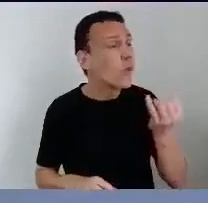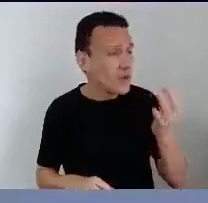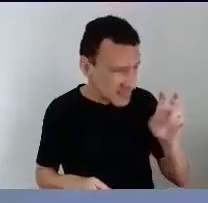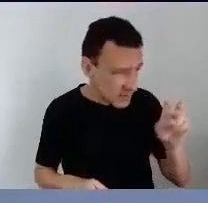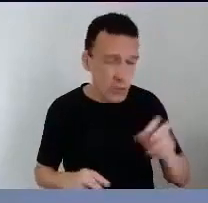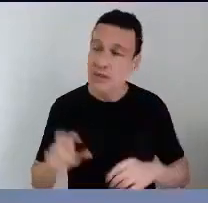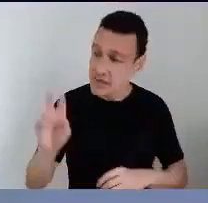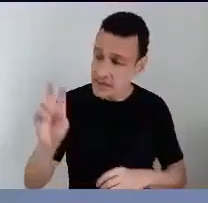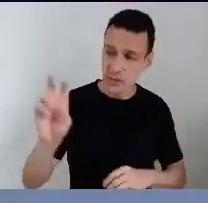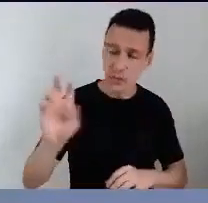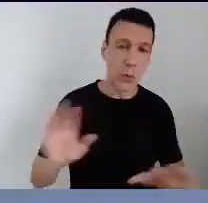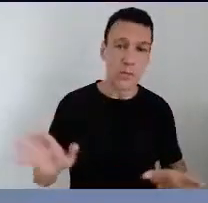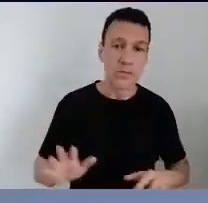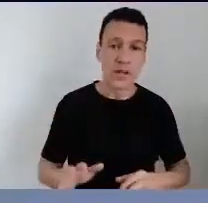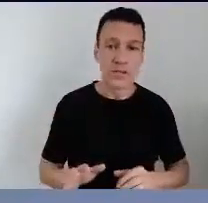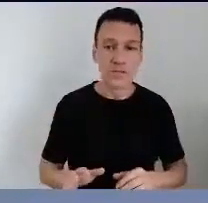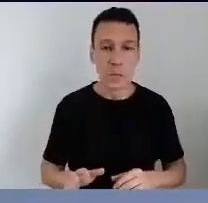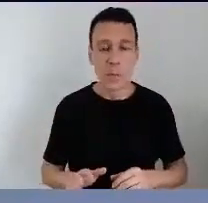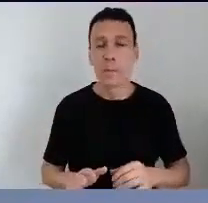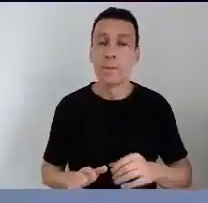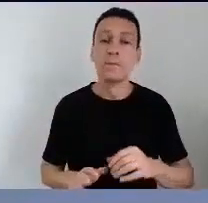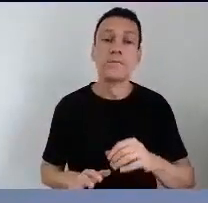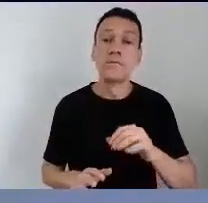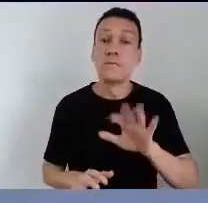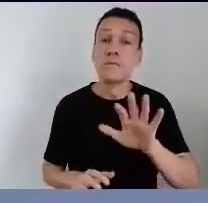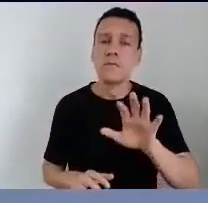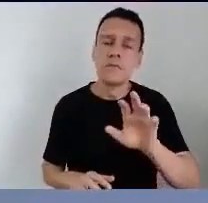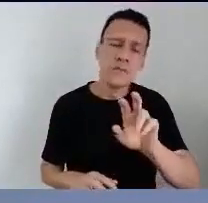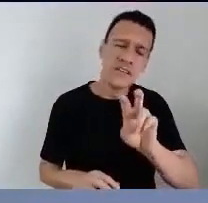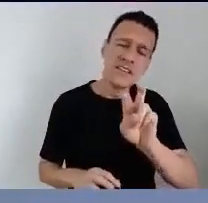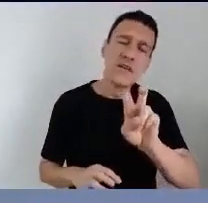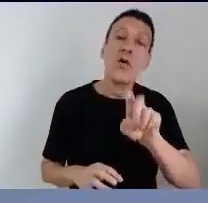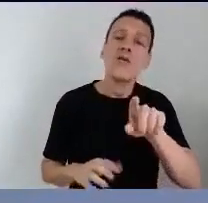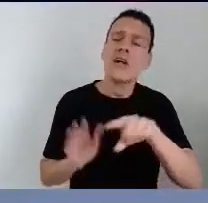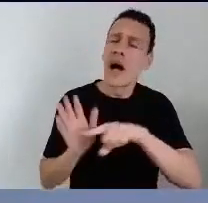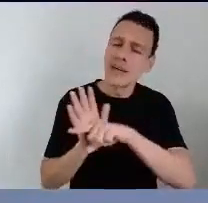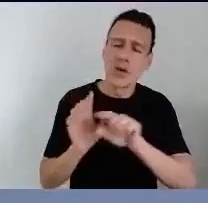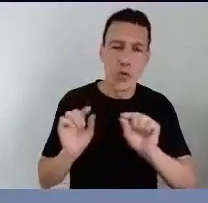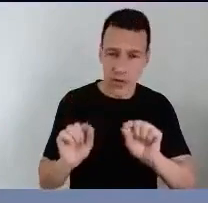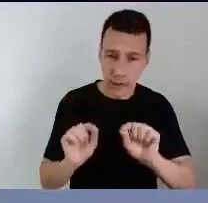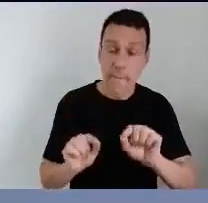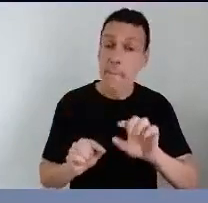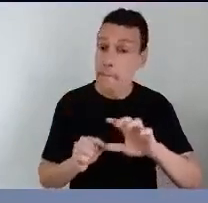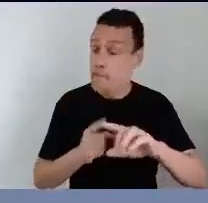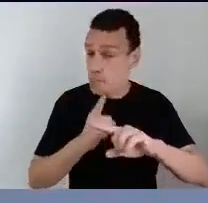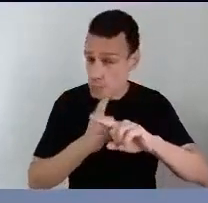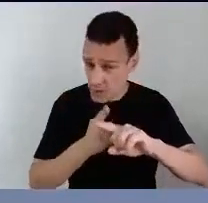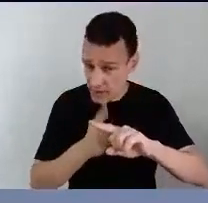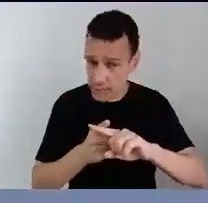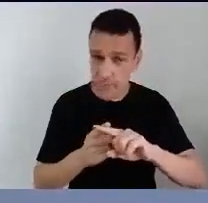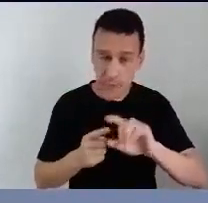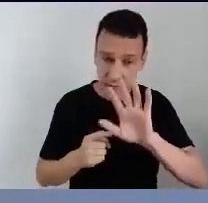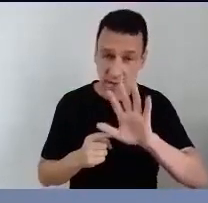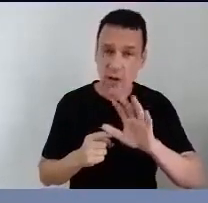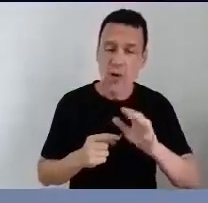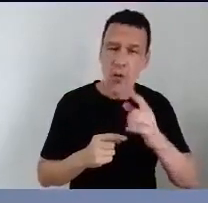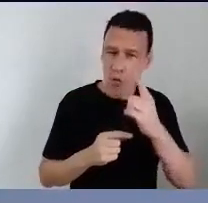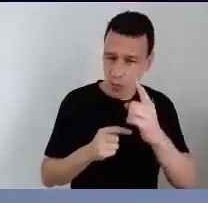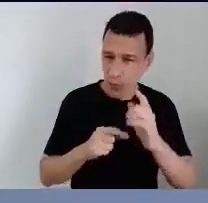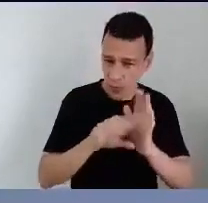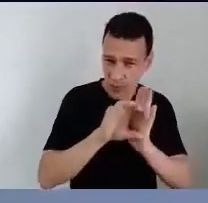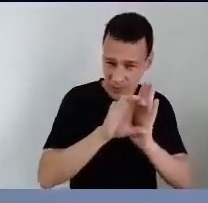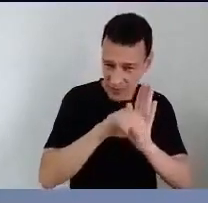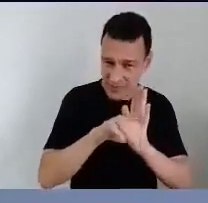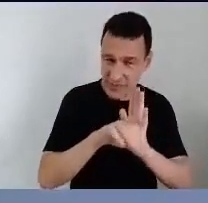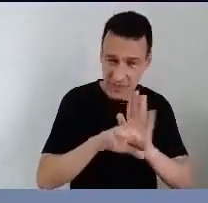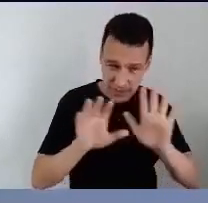com essas 5 respostas, o que vocês analisaram? Porque, assim, até um conceito de Jacob Nielsen, né, que é